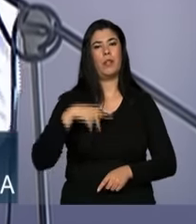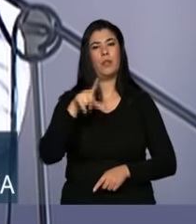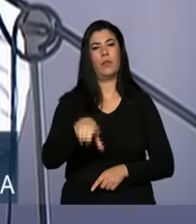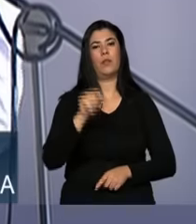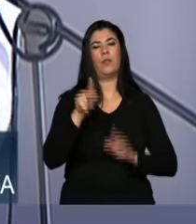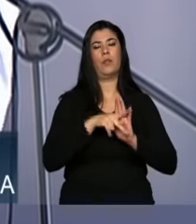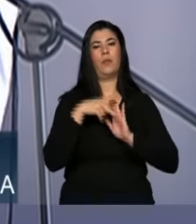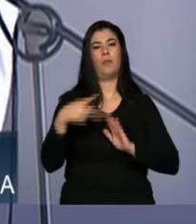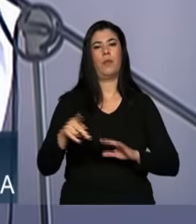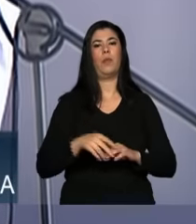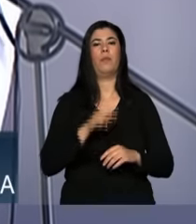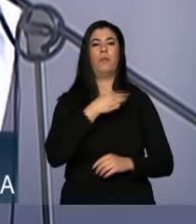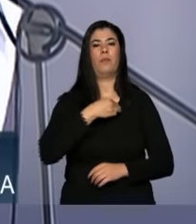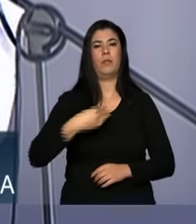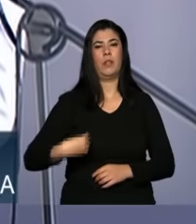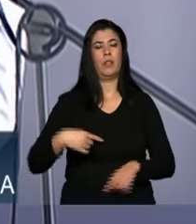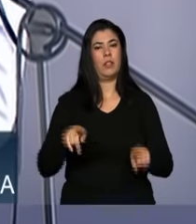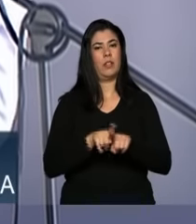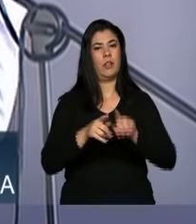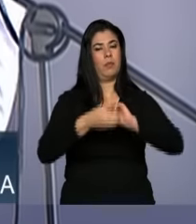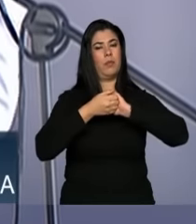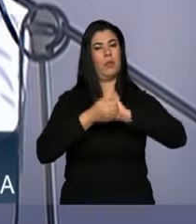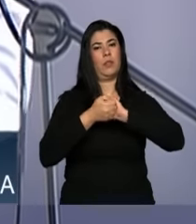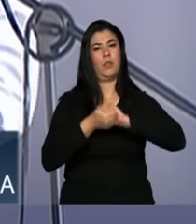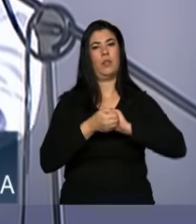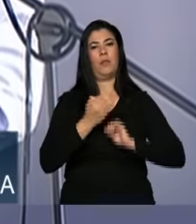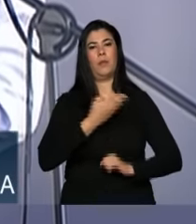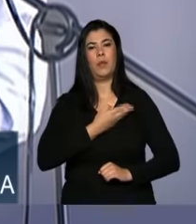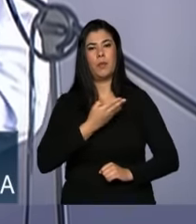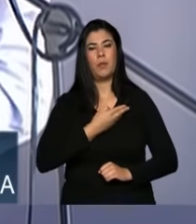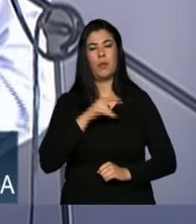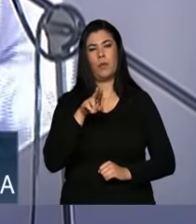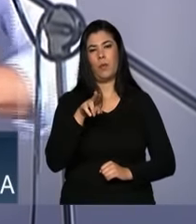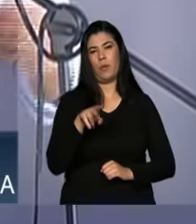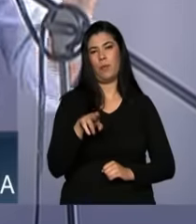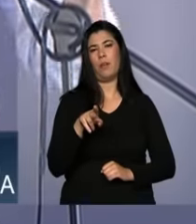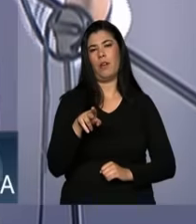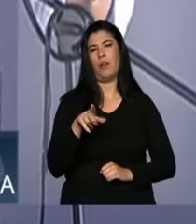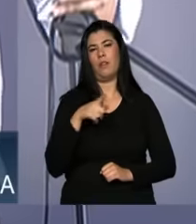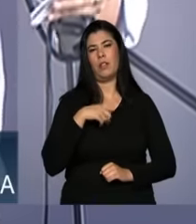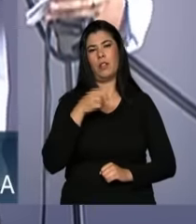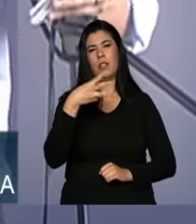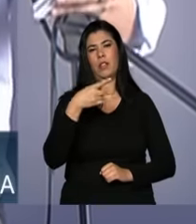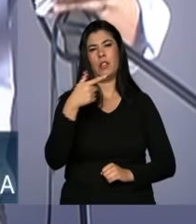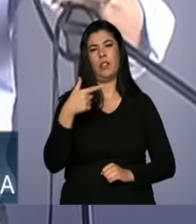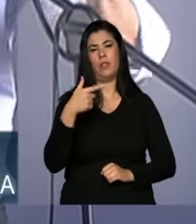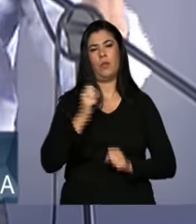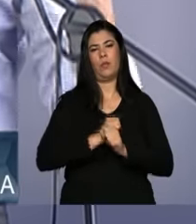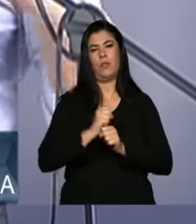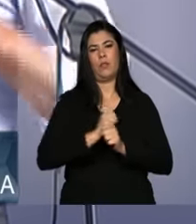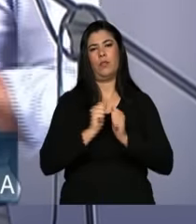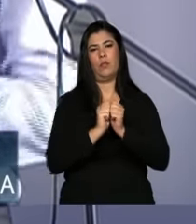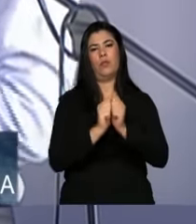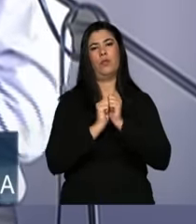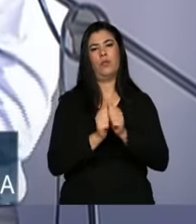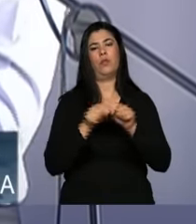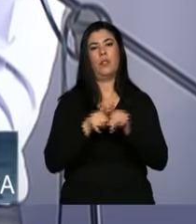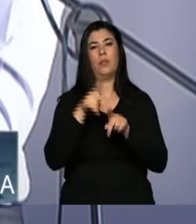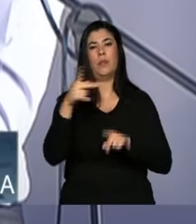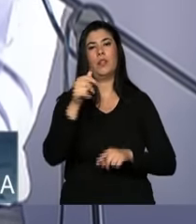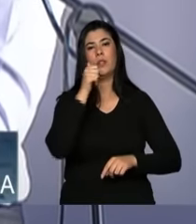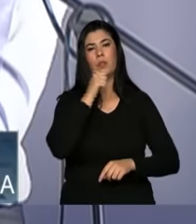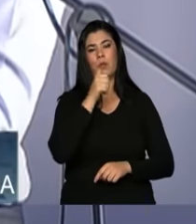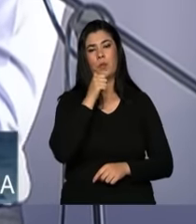fez. Saudar o meu amigo e irmão de 32 anos de caminhada e a Fatinha, sua